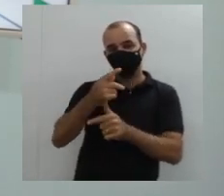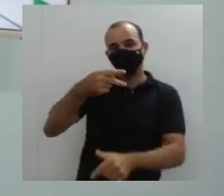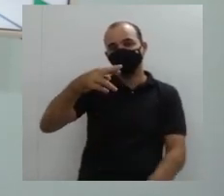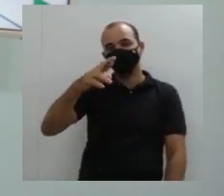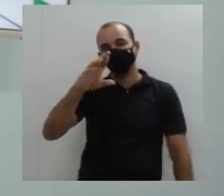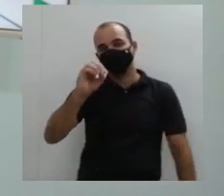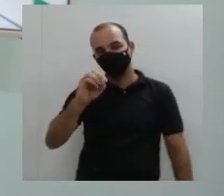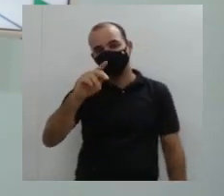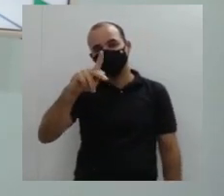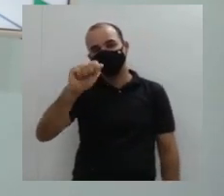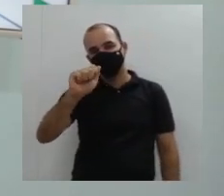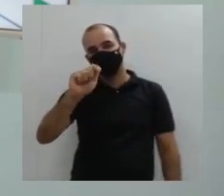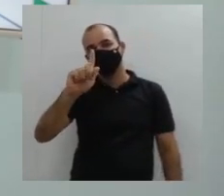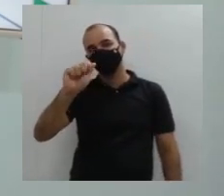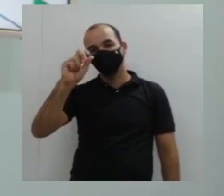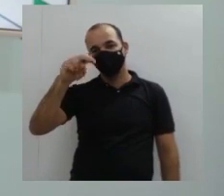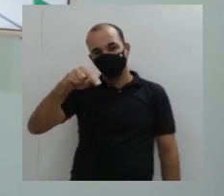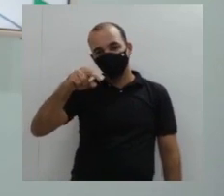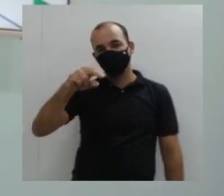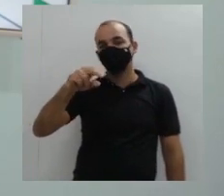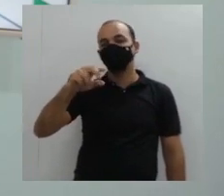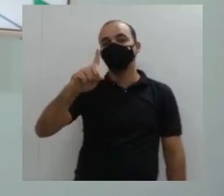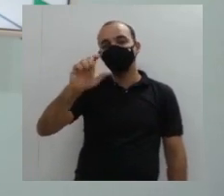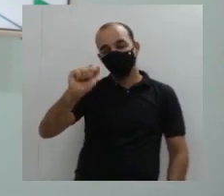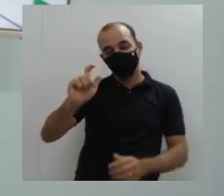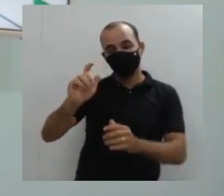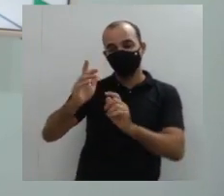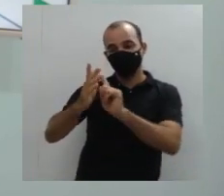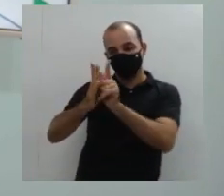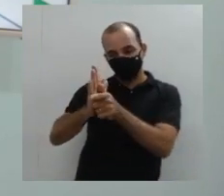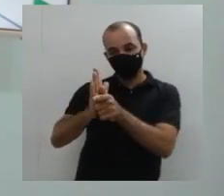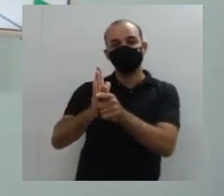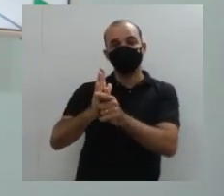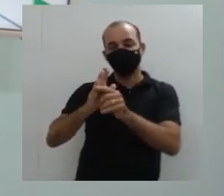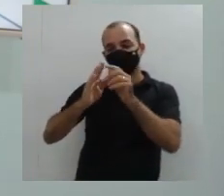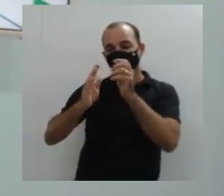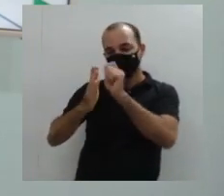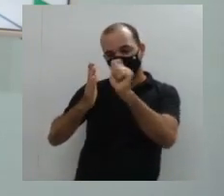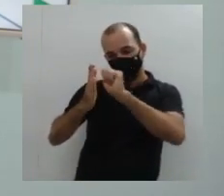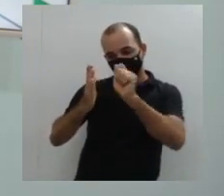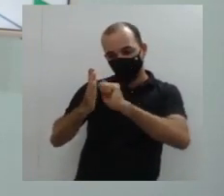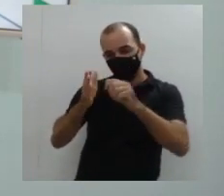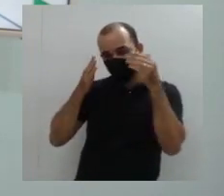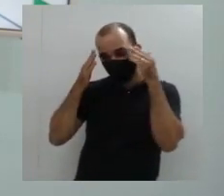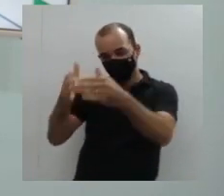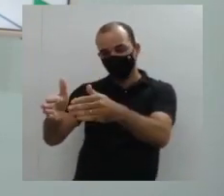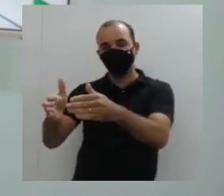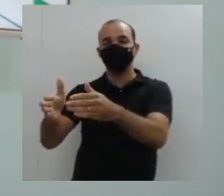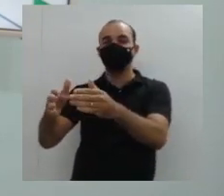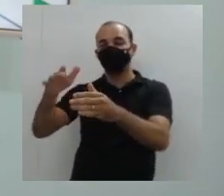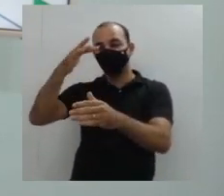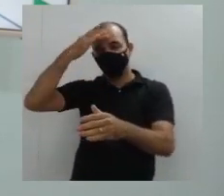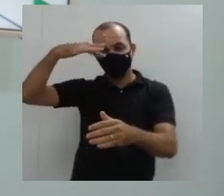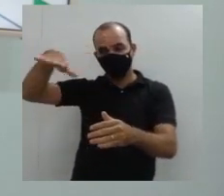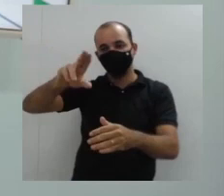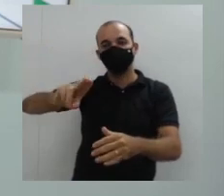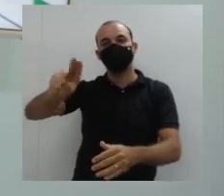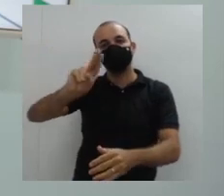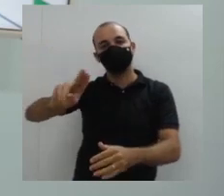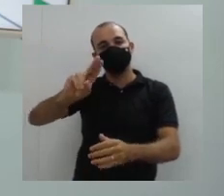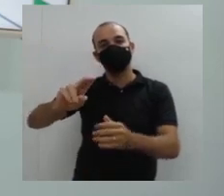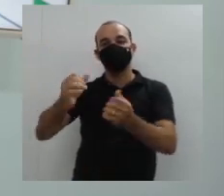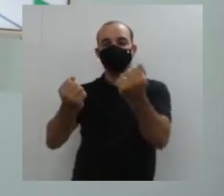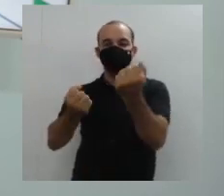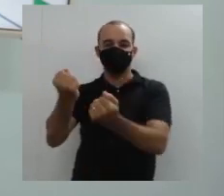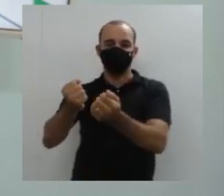para aquele público-alvo. Como eu já falei a vocês, se é para criança, você vai adaptar o seu discurso à